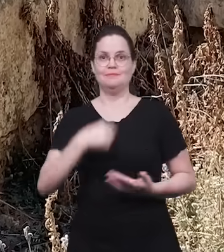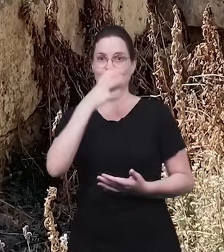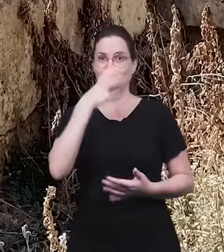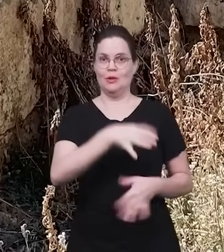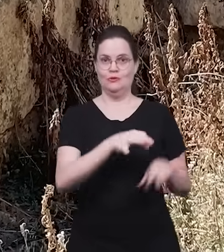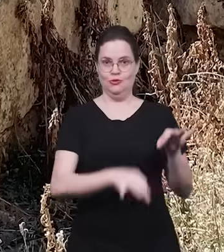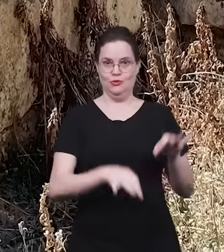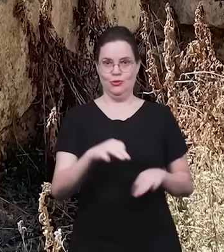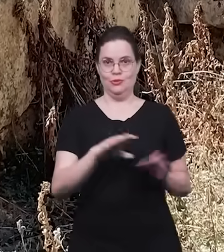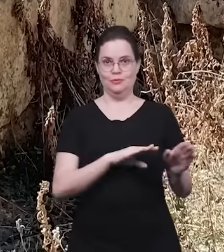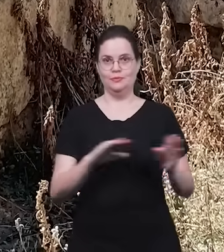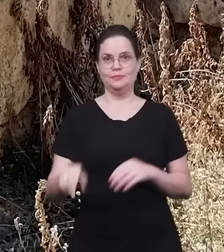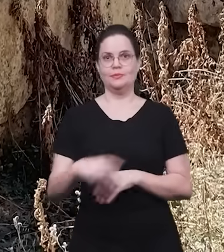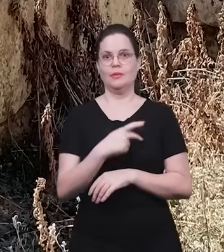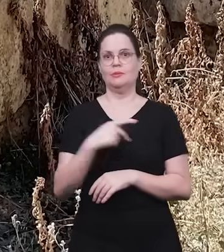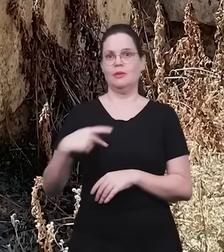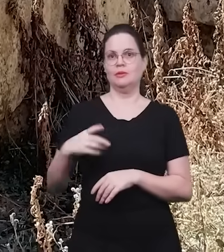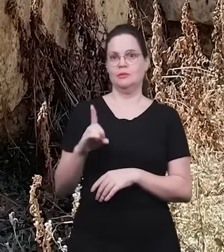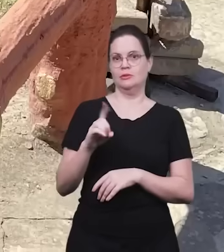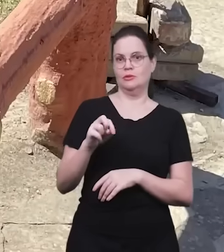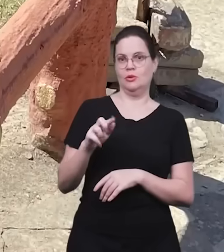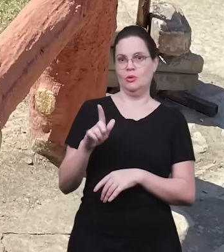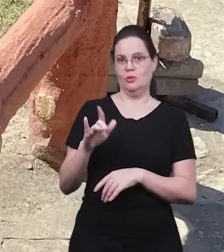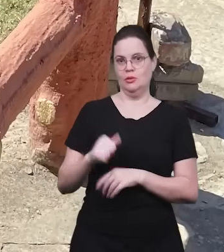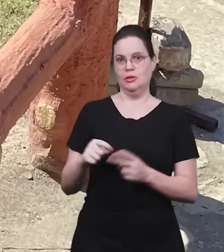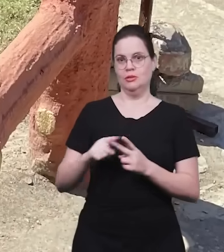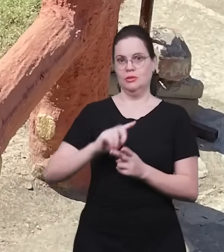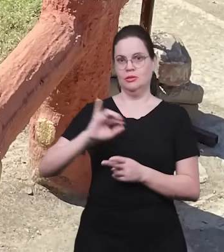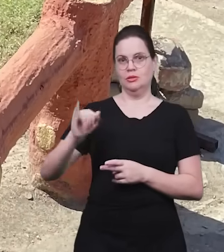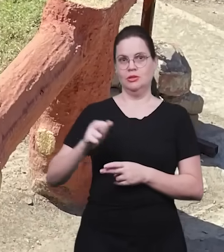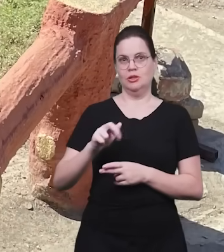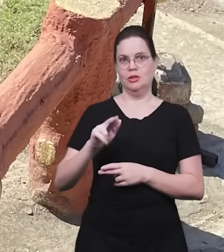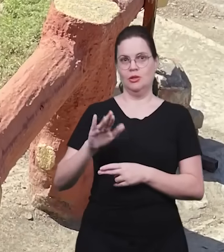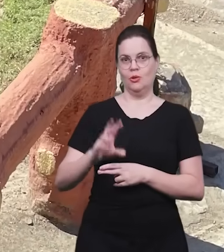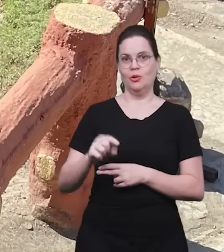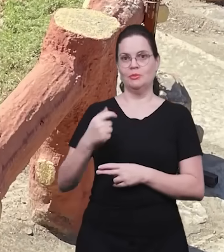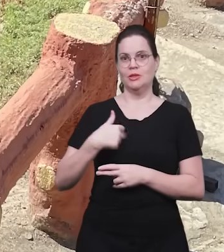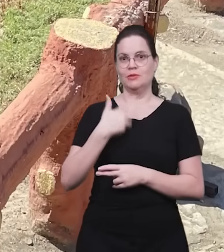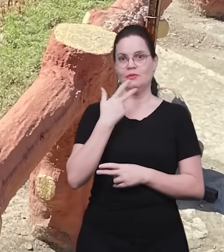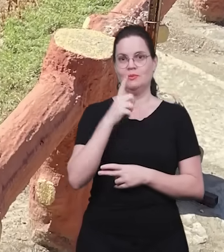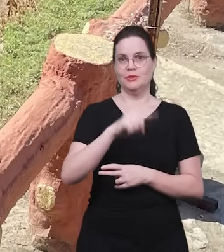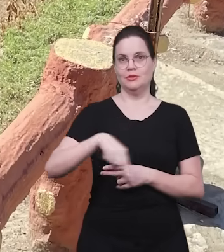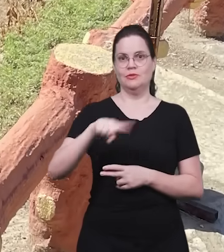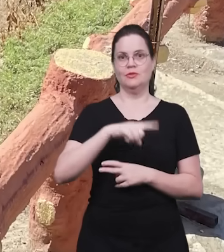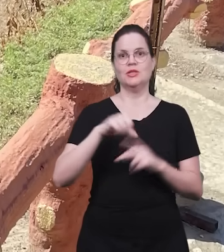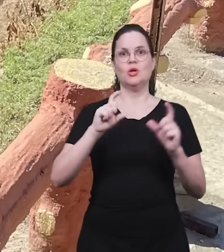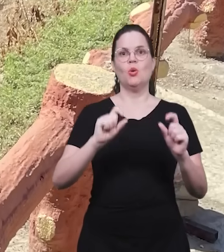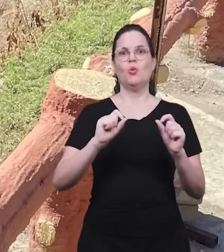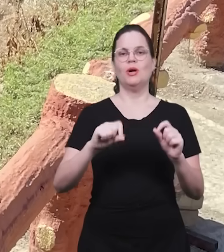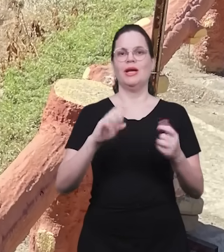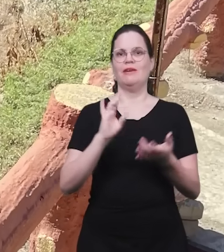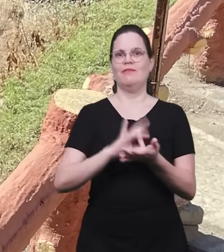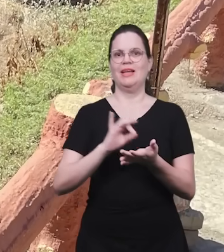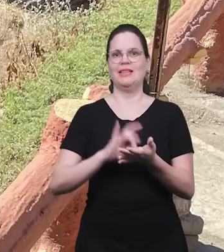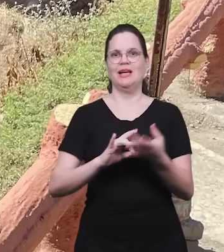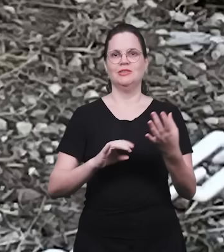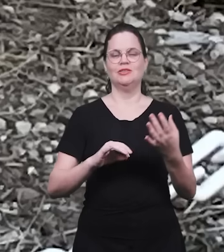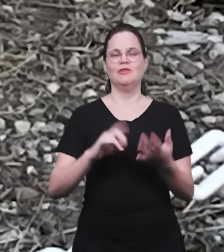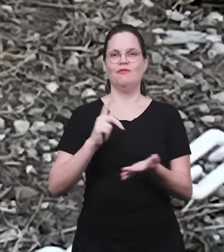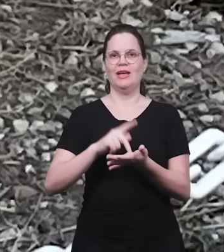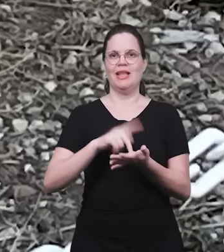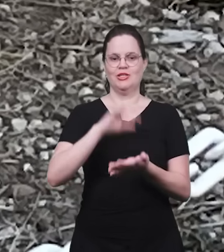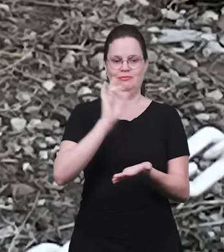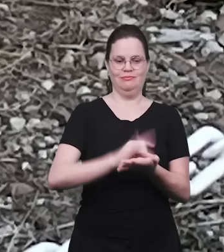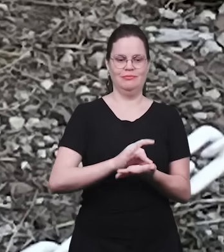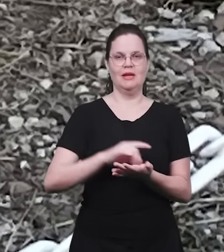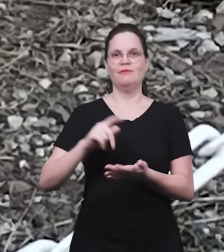pastores Douglas e Jerônimo, eu vou deixar para vocês aqui a responsabilidade de falar nesse contexto o que é verdade absoluta e o que é verdade